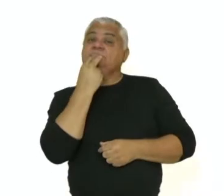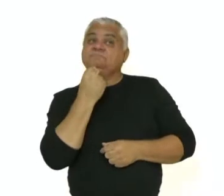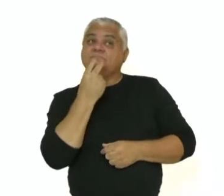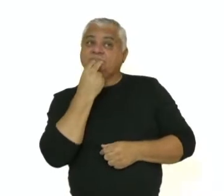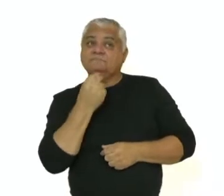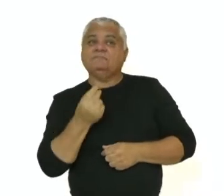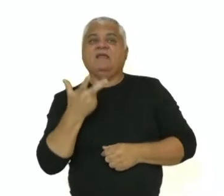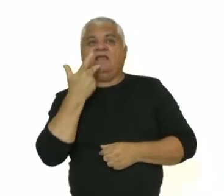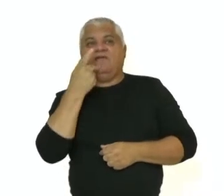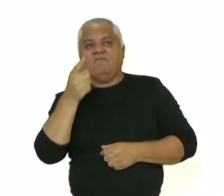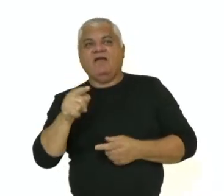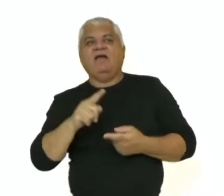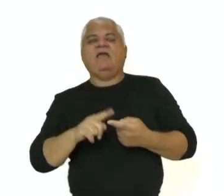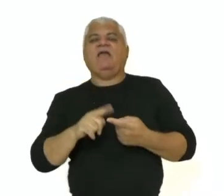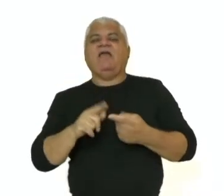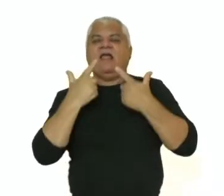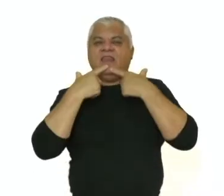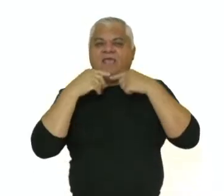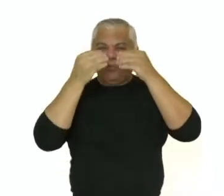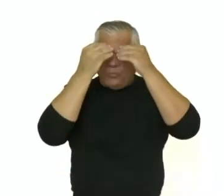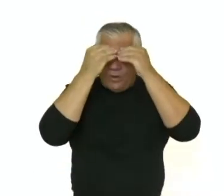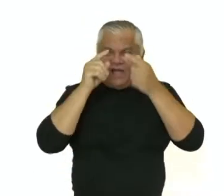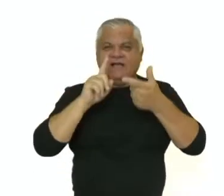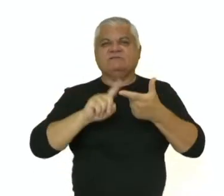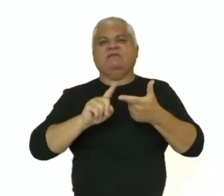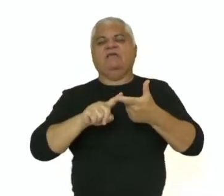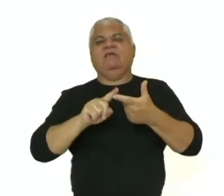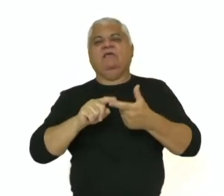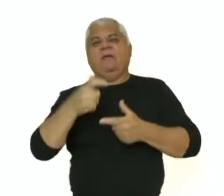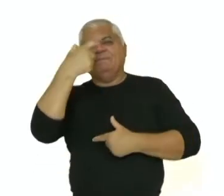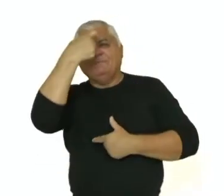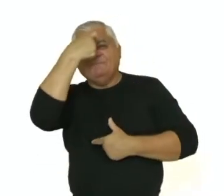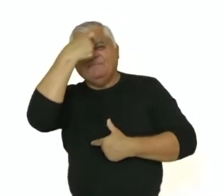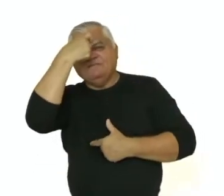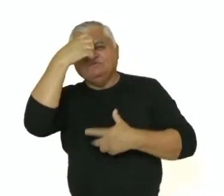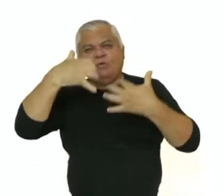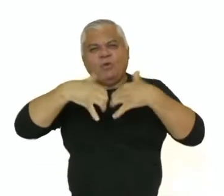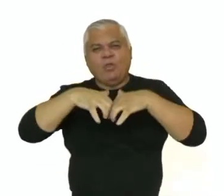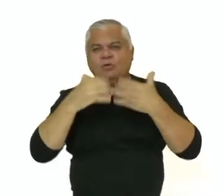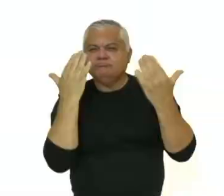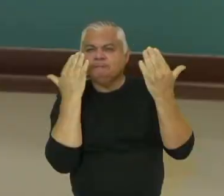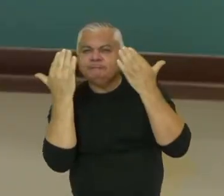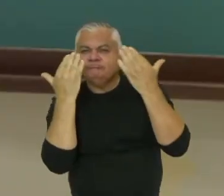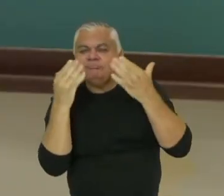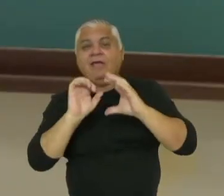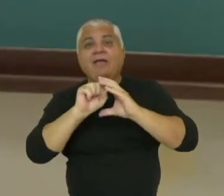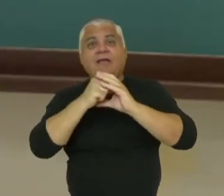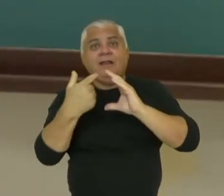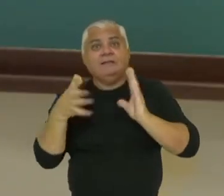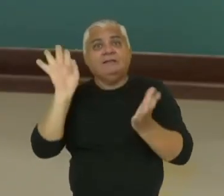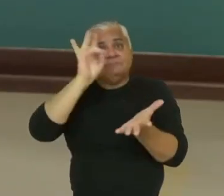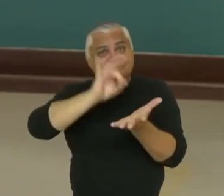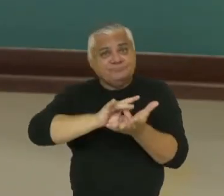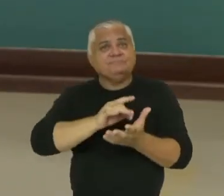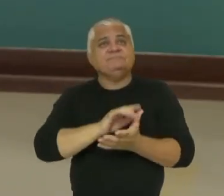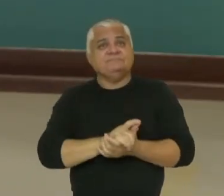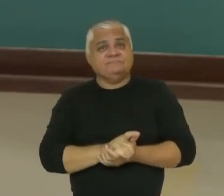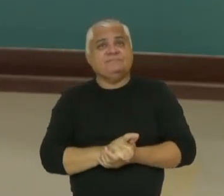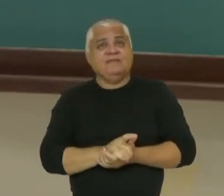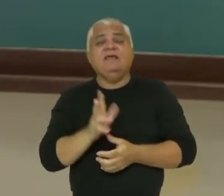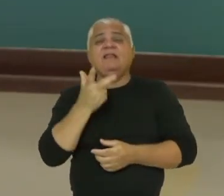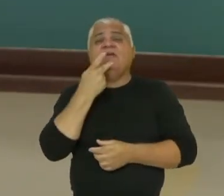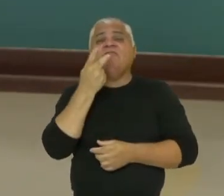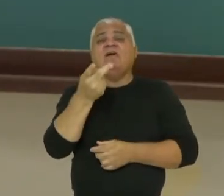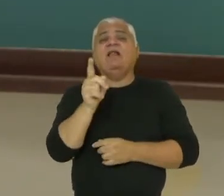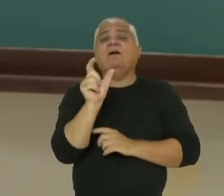né? A linguagem, o trabalho psicológico e características bem realistas. Perceba que ele fala